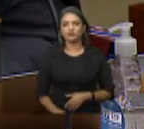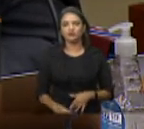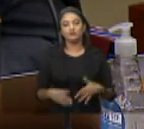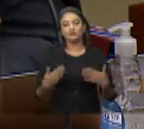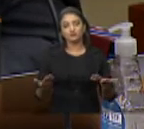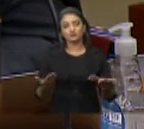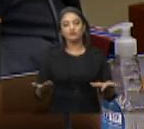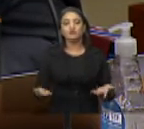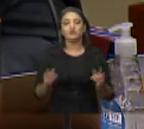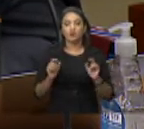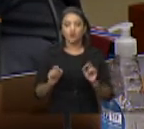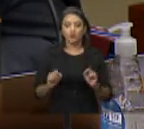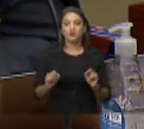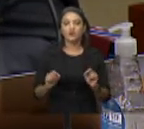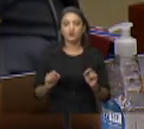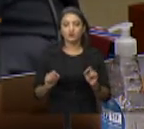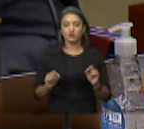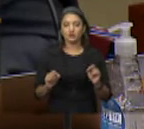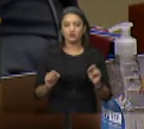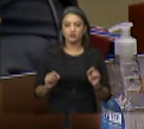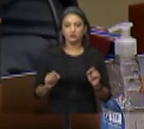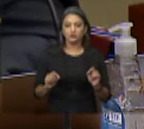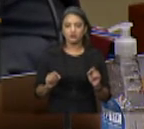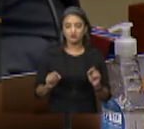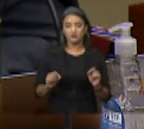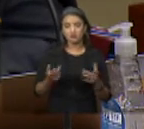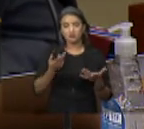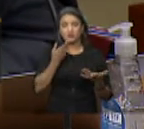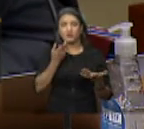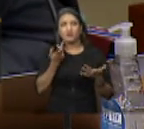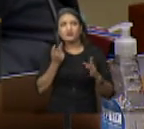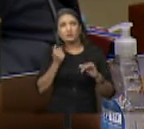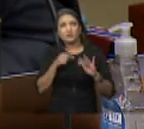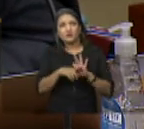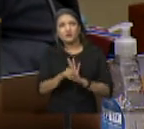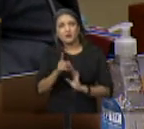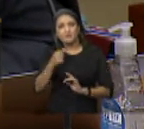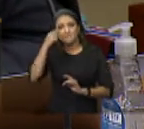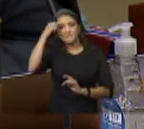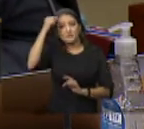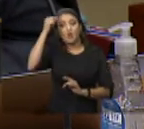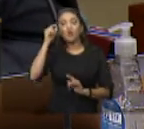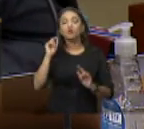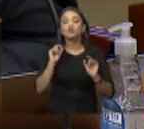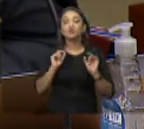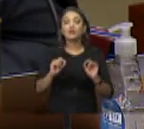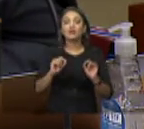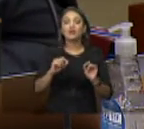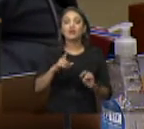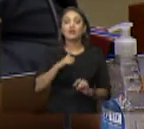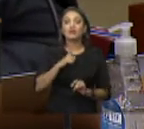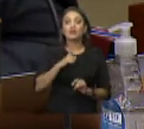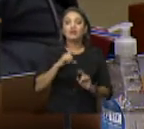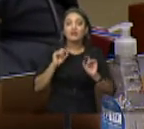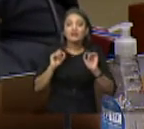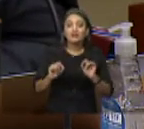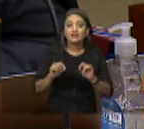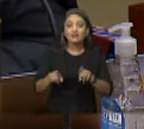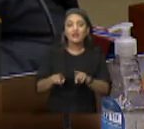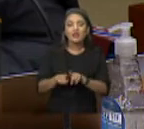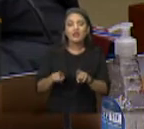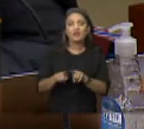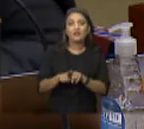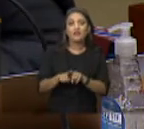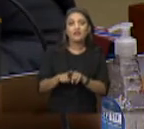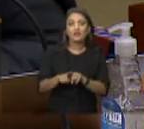indagando aqui esclarecimento ao Ministro Barroso o que que fica em obter dickton exatamente só para